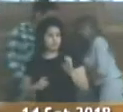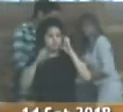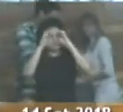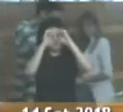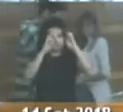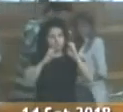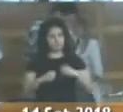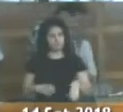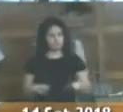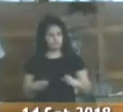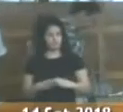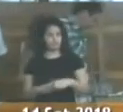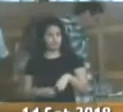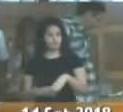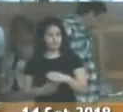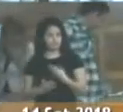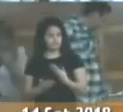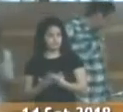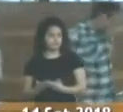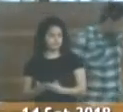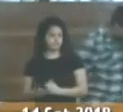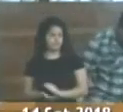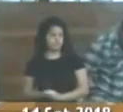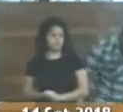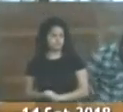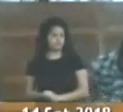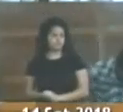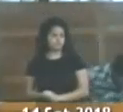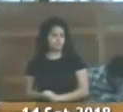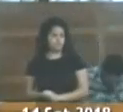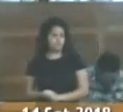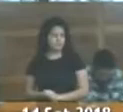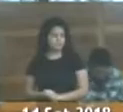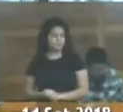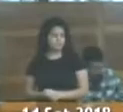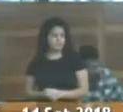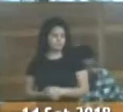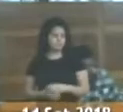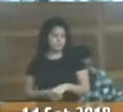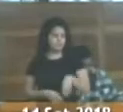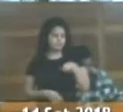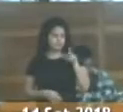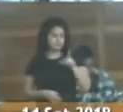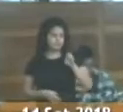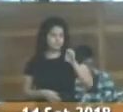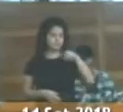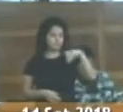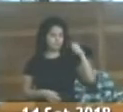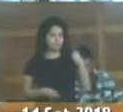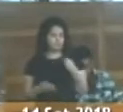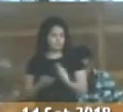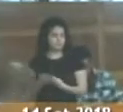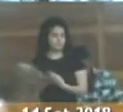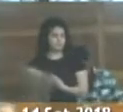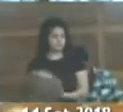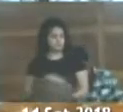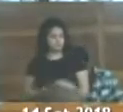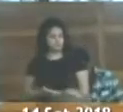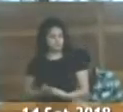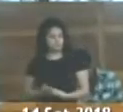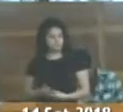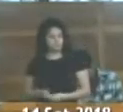deliberação do Conselho Municipal de Educação? Assim, o famoso lema da Secretaria Municipal de Educação,